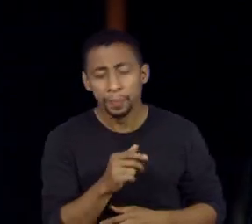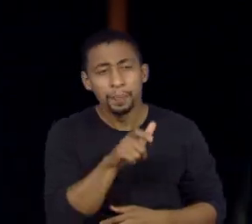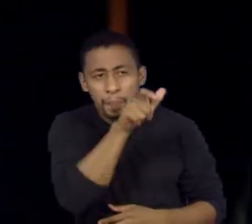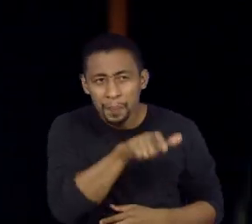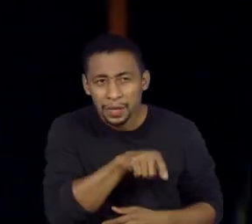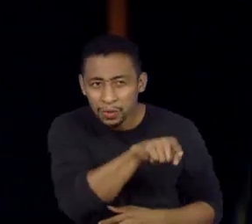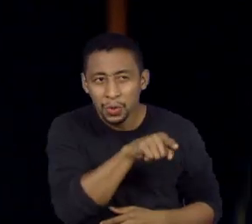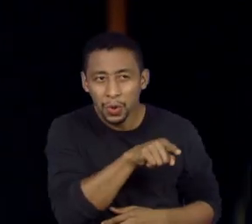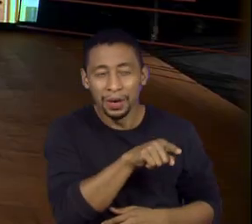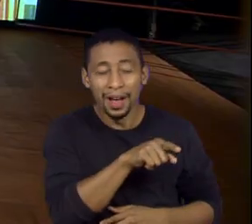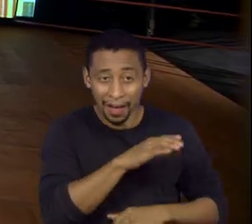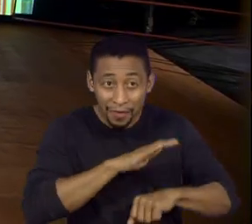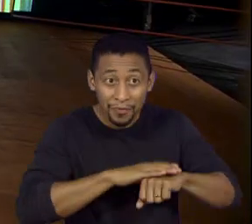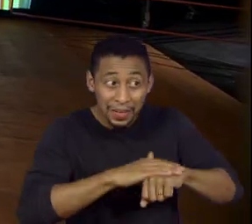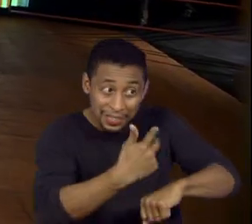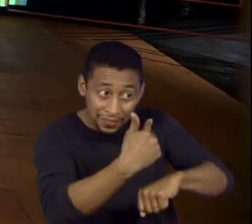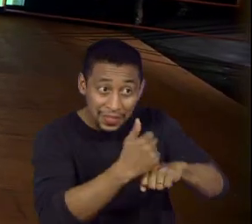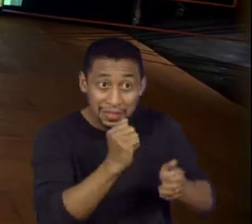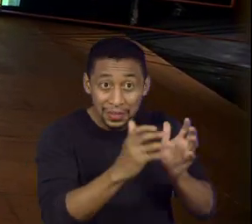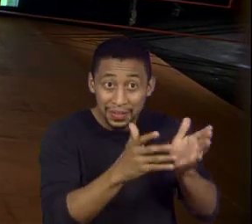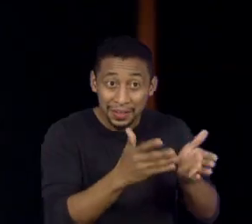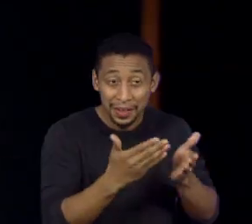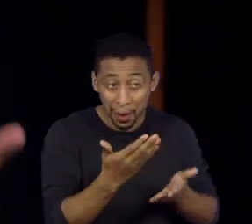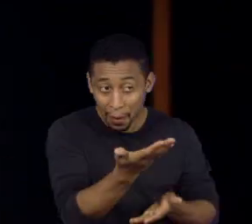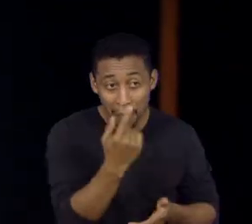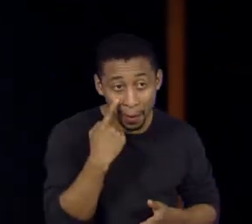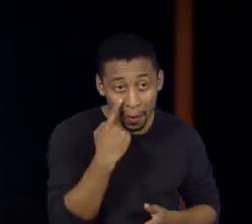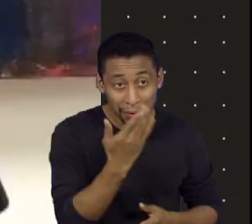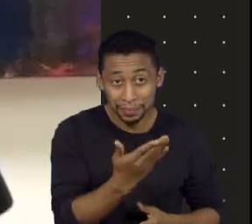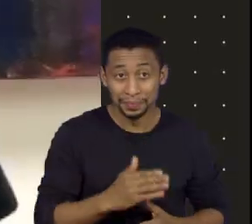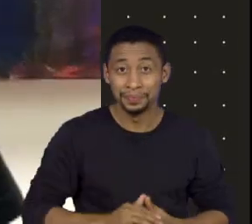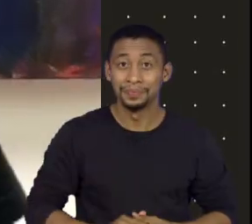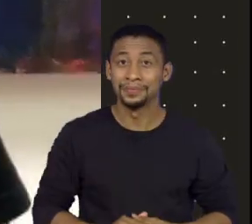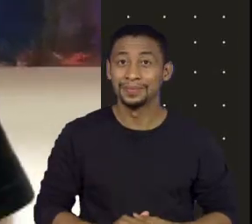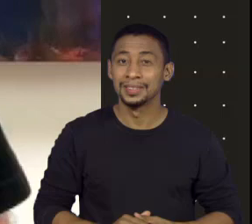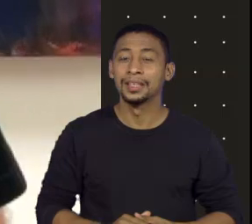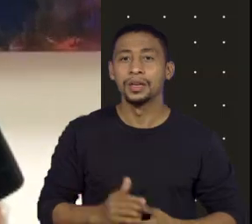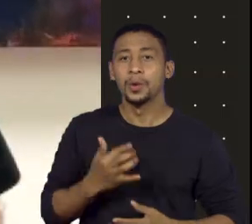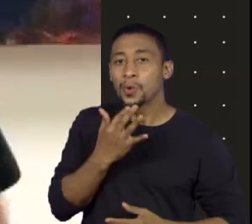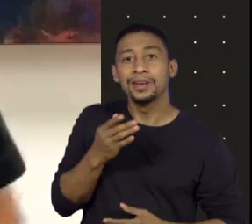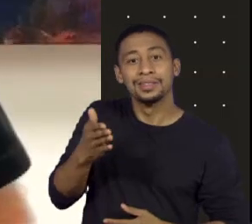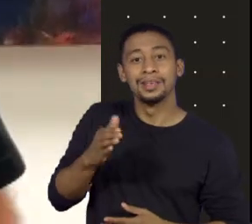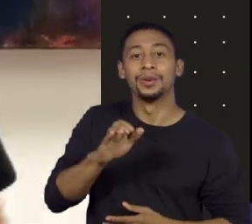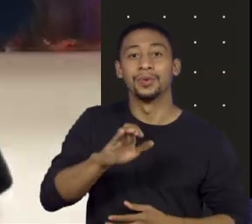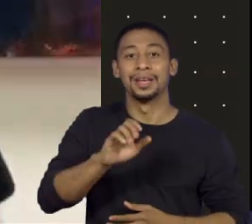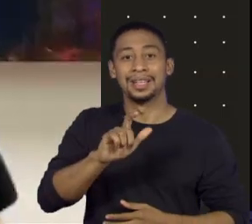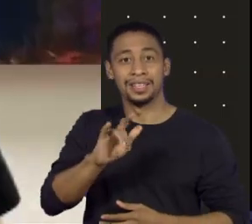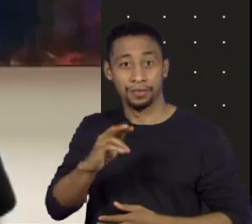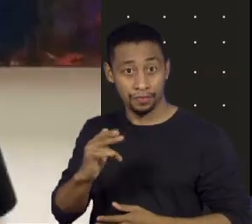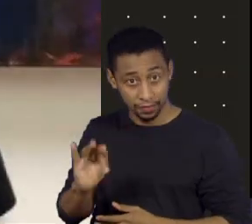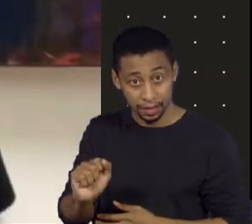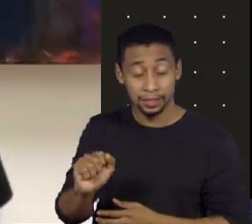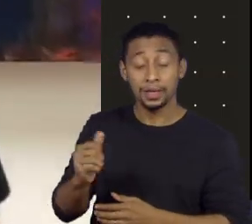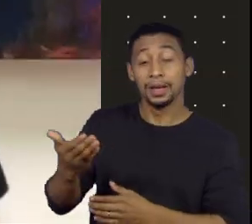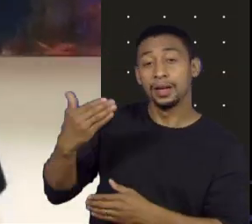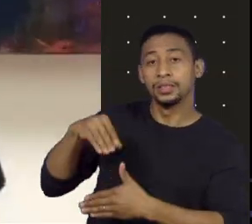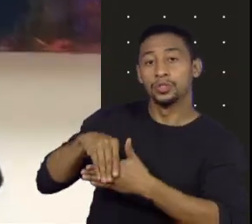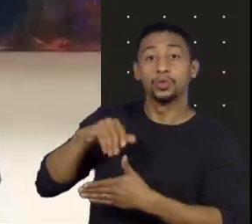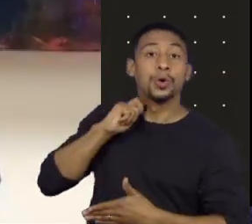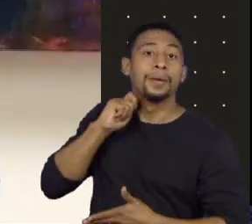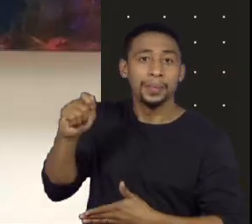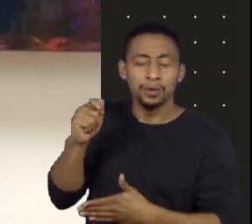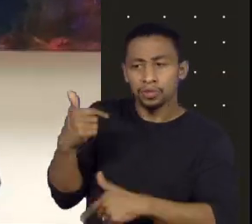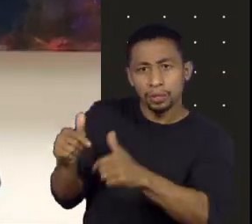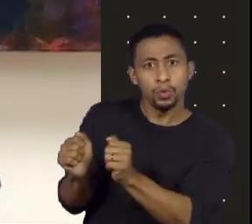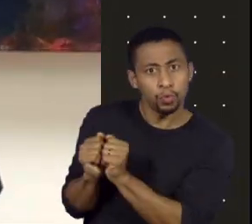que mandou um depoimento para você sobre esse projeto. Olha só. Conheci Elifas Andreato na Editora Abril, quando nós trabalhamos nas